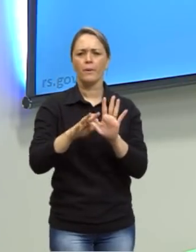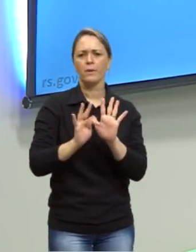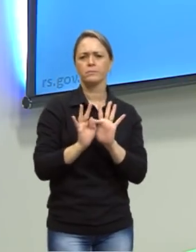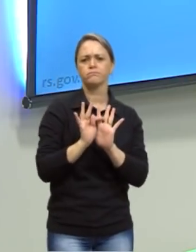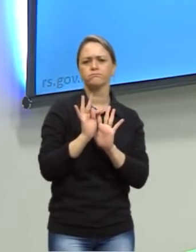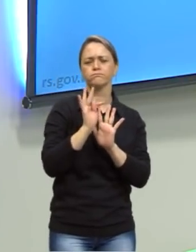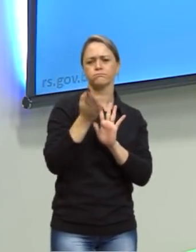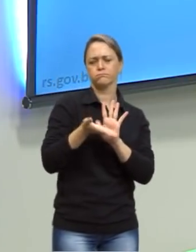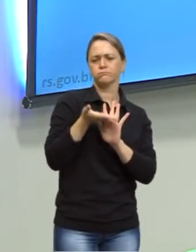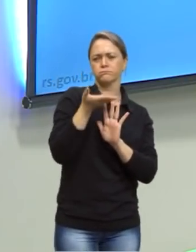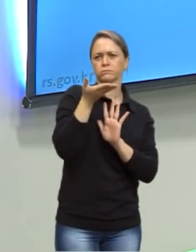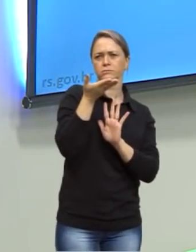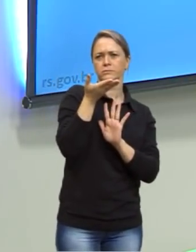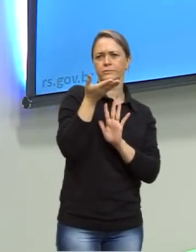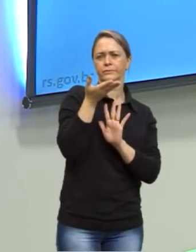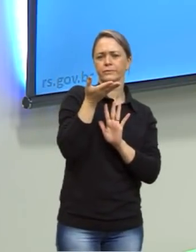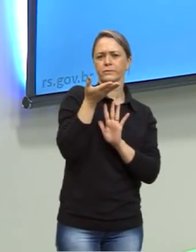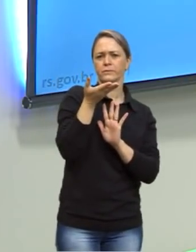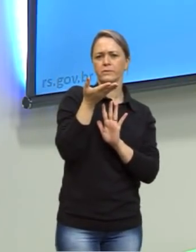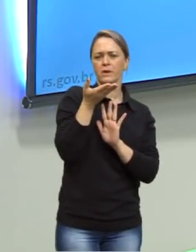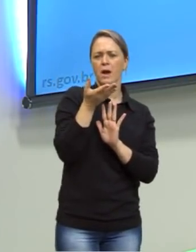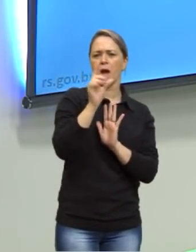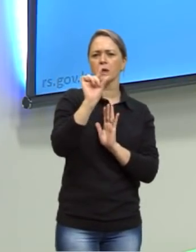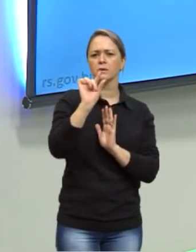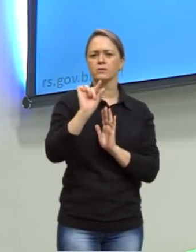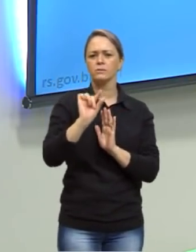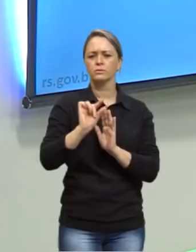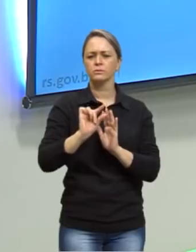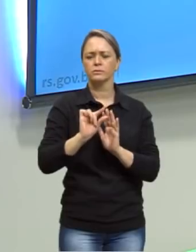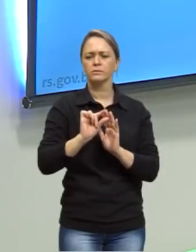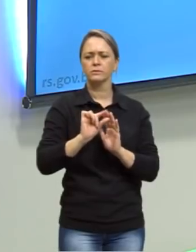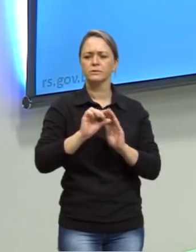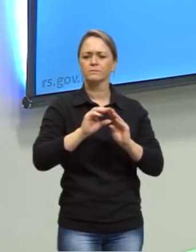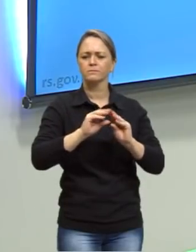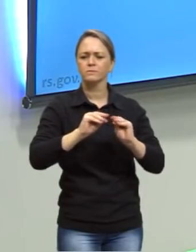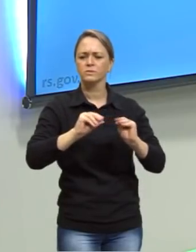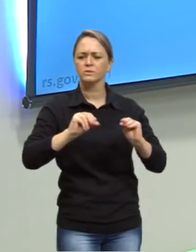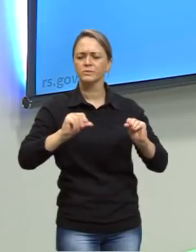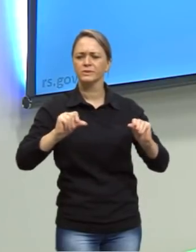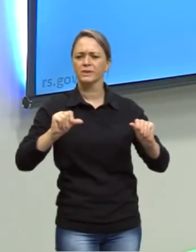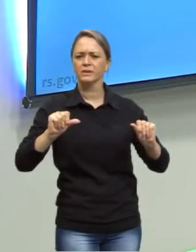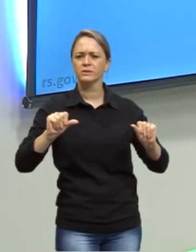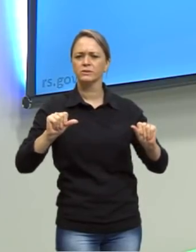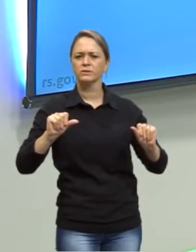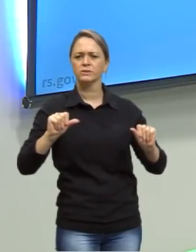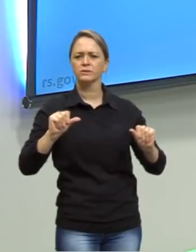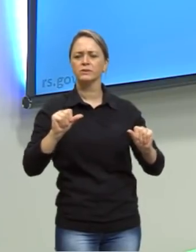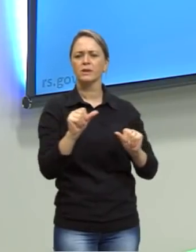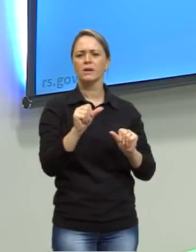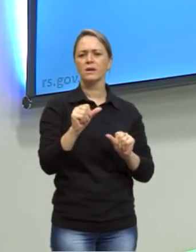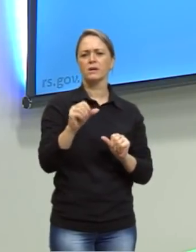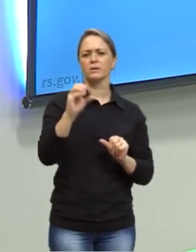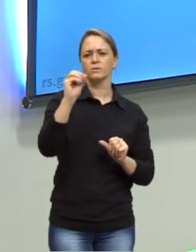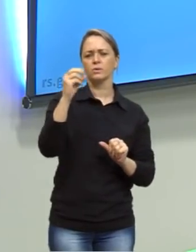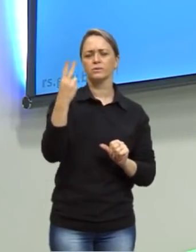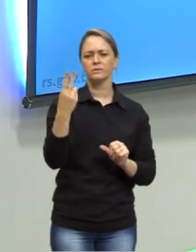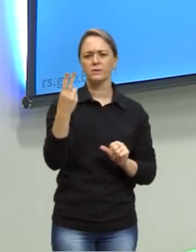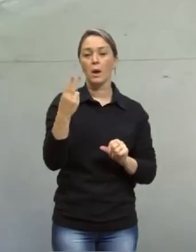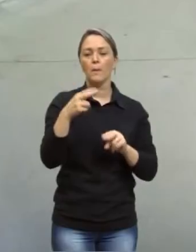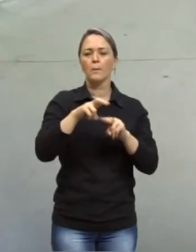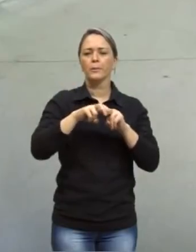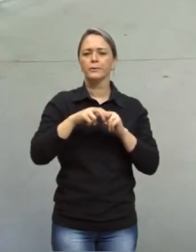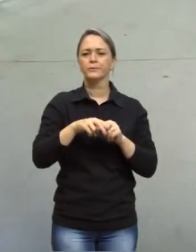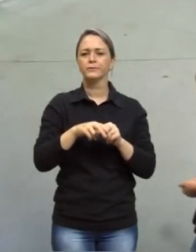pode não vai favorecer a diminuição da solubilidade do oxigênio e aí a causando a mortandade dos peixes